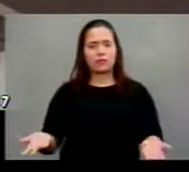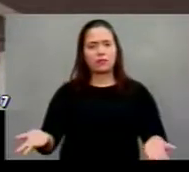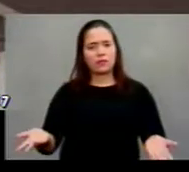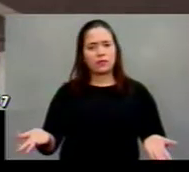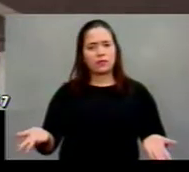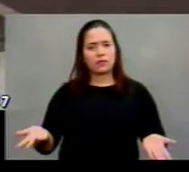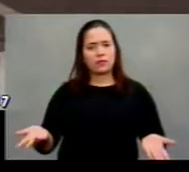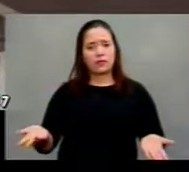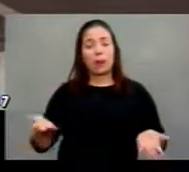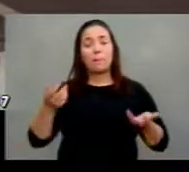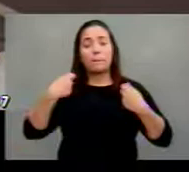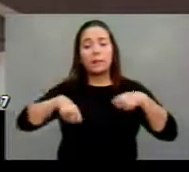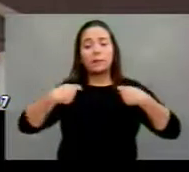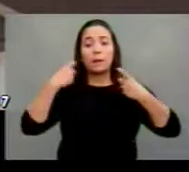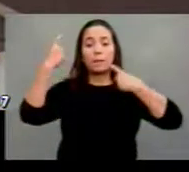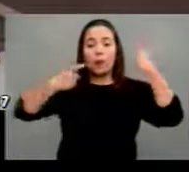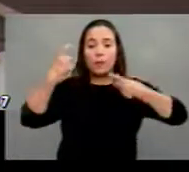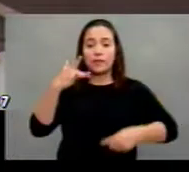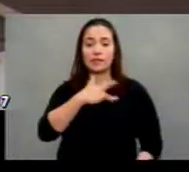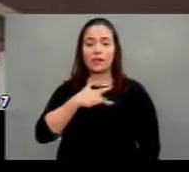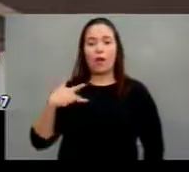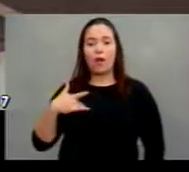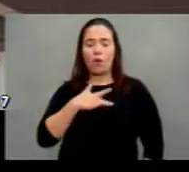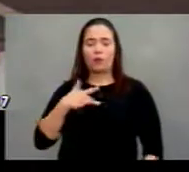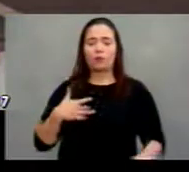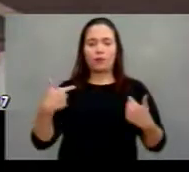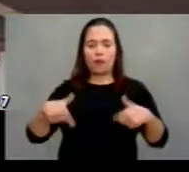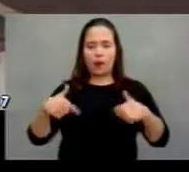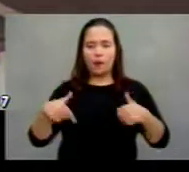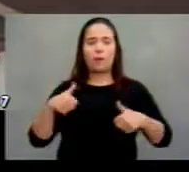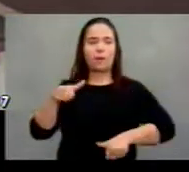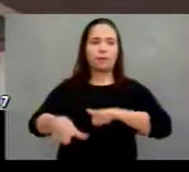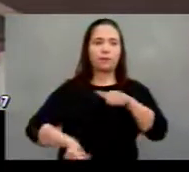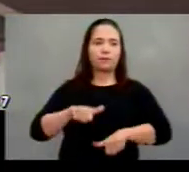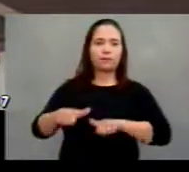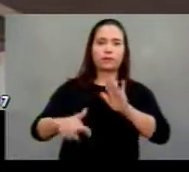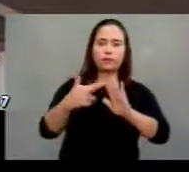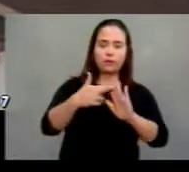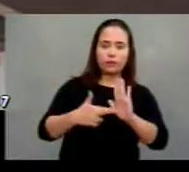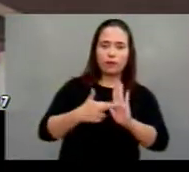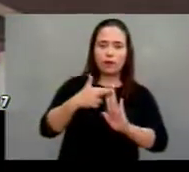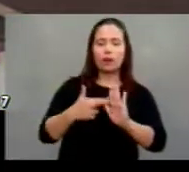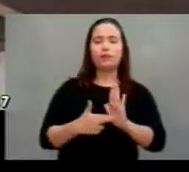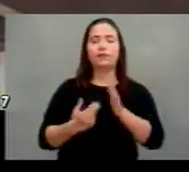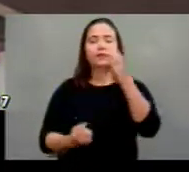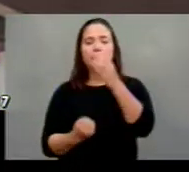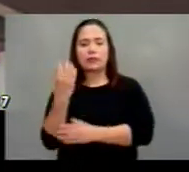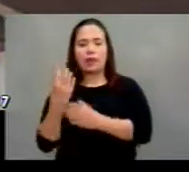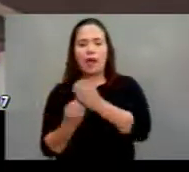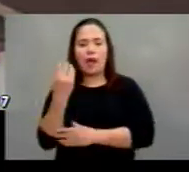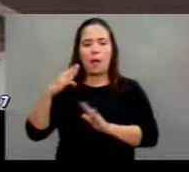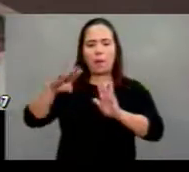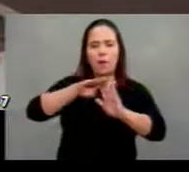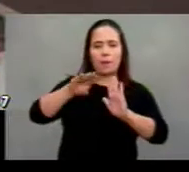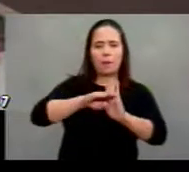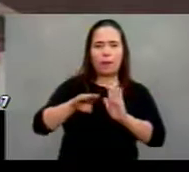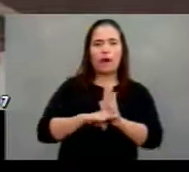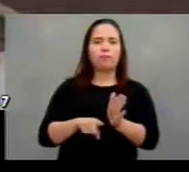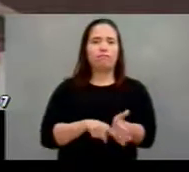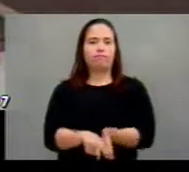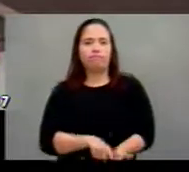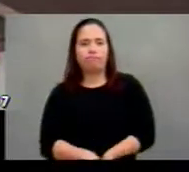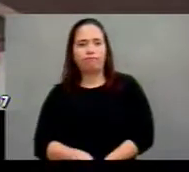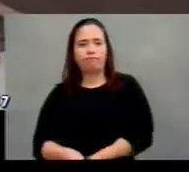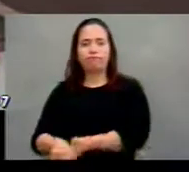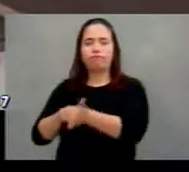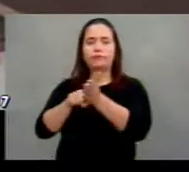a saúde do trabalhador, melhorar as regras, ampliar parâmetros, formas de fiscalização